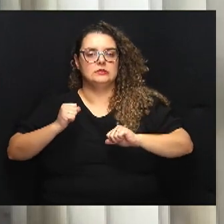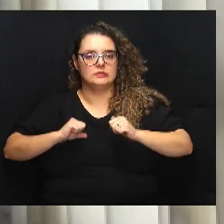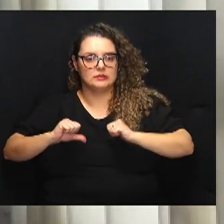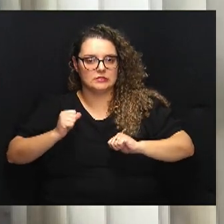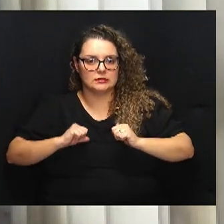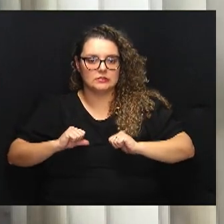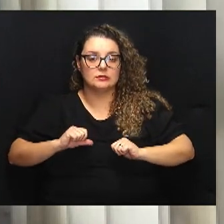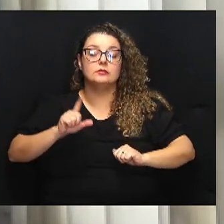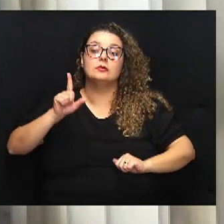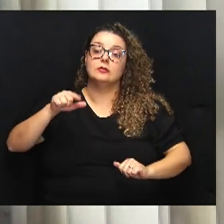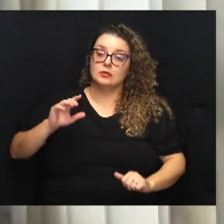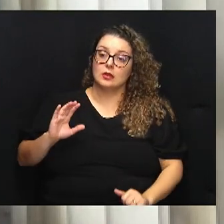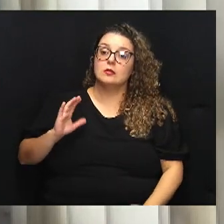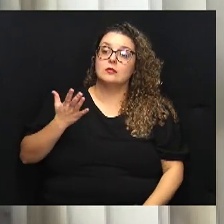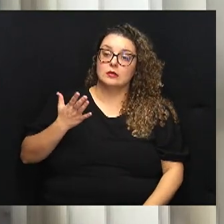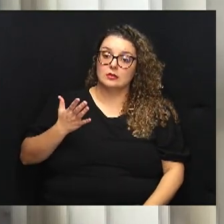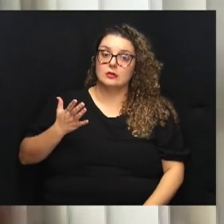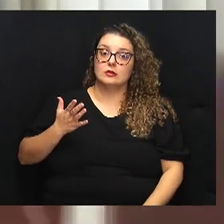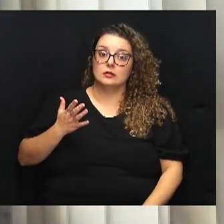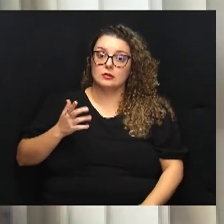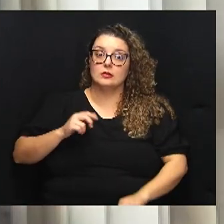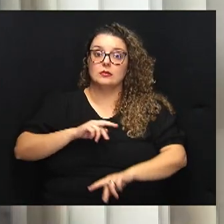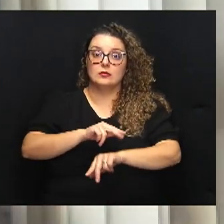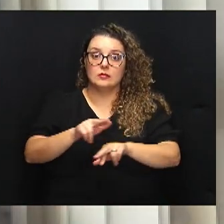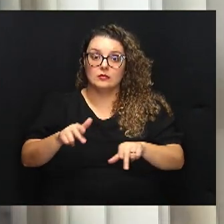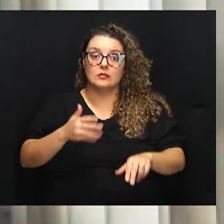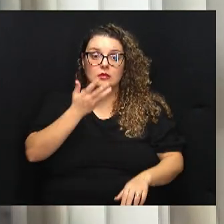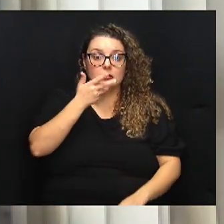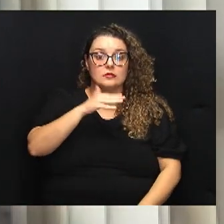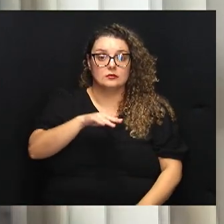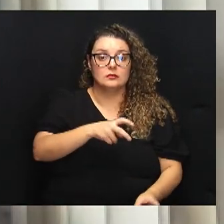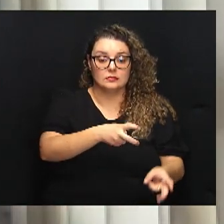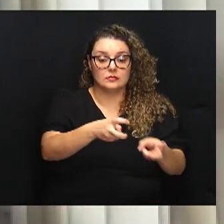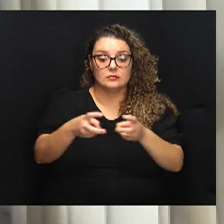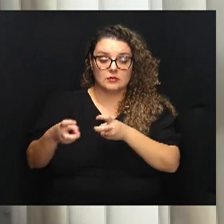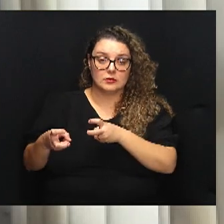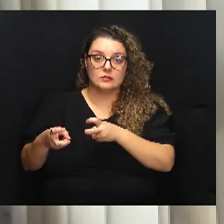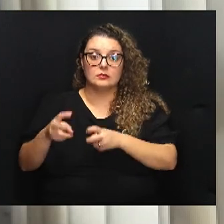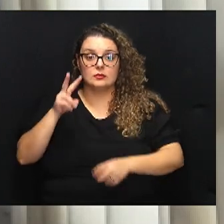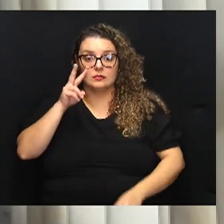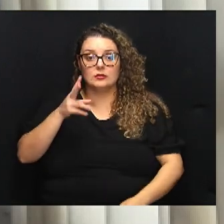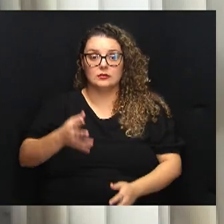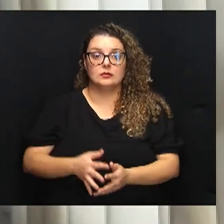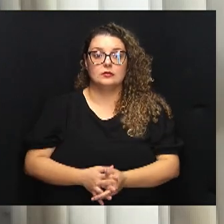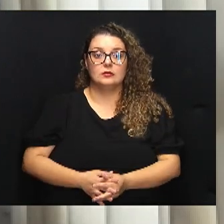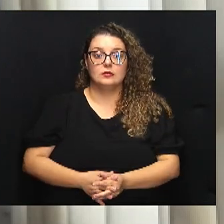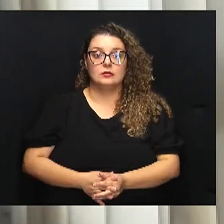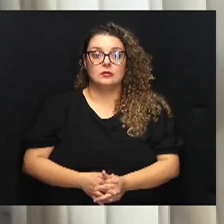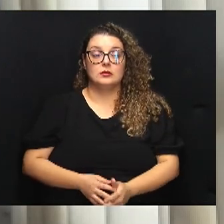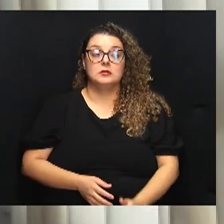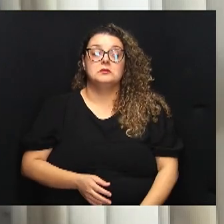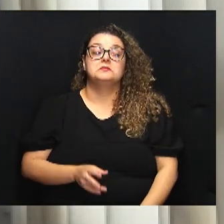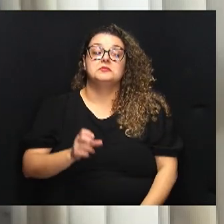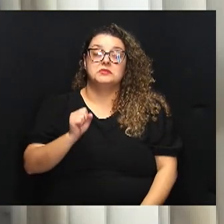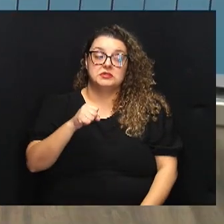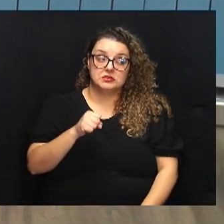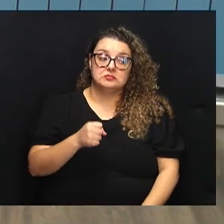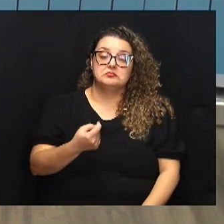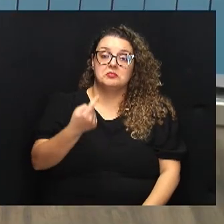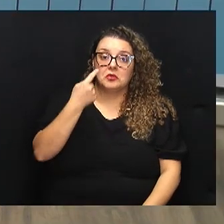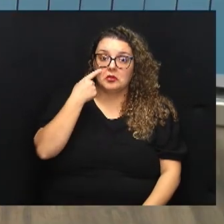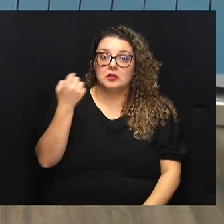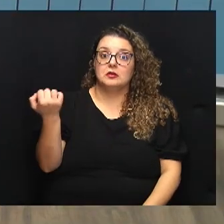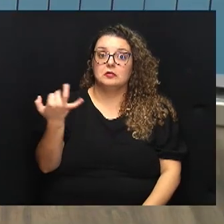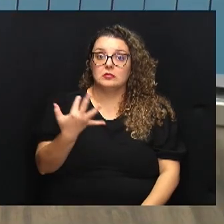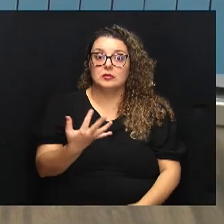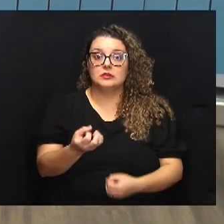tem acontecido hoje muito, pelo que eu tenho acompanhado e pelo que eu tenho visto, Gabriel. Olha só quantas informações